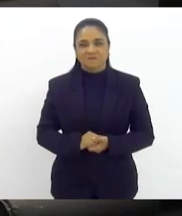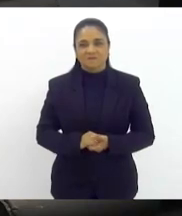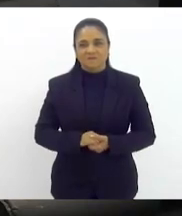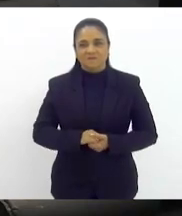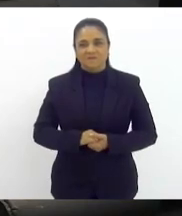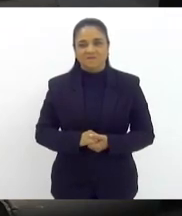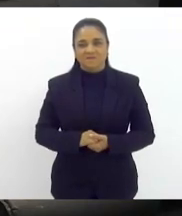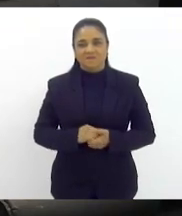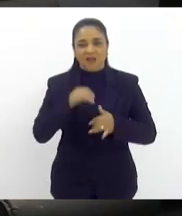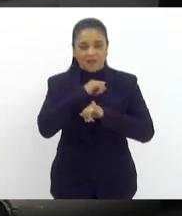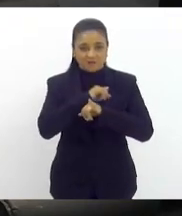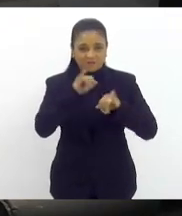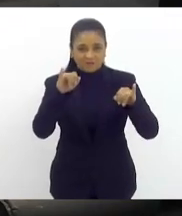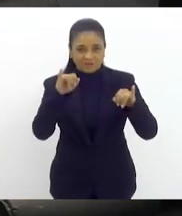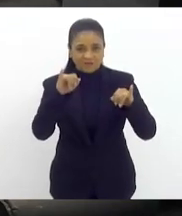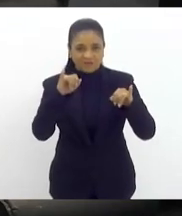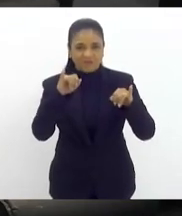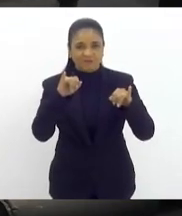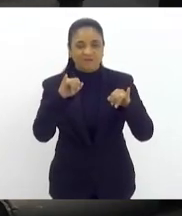Anuncio.